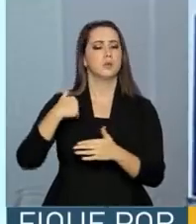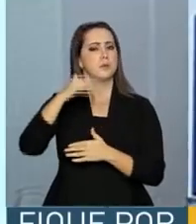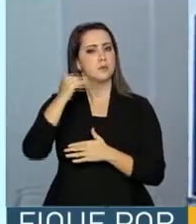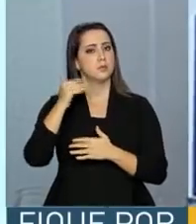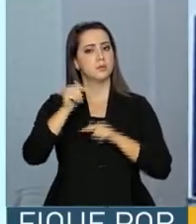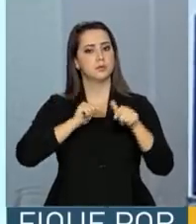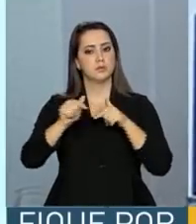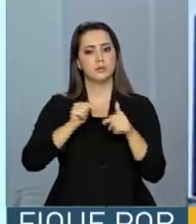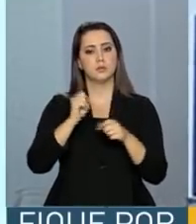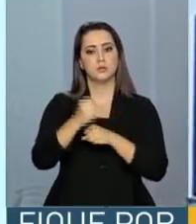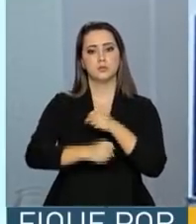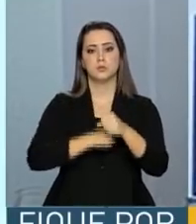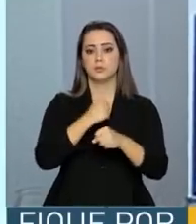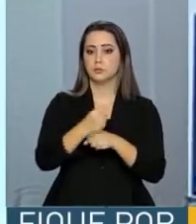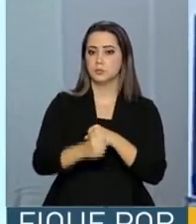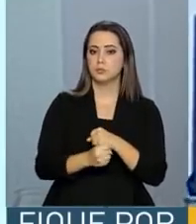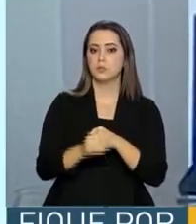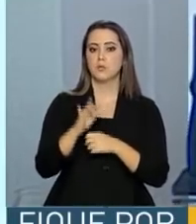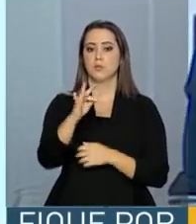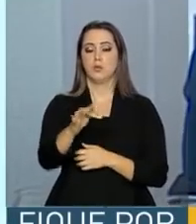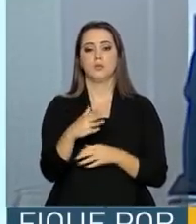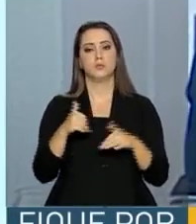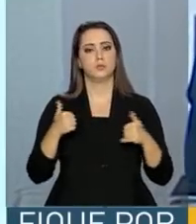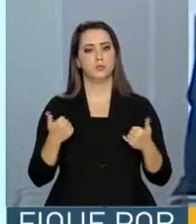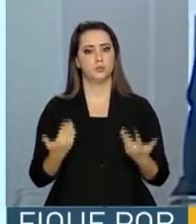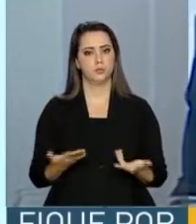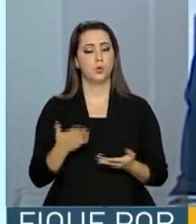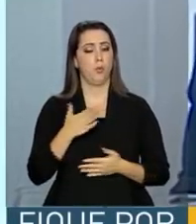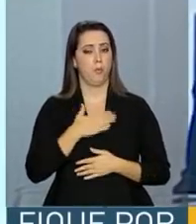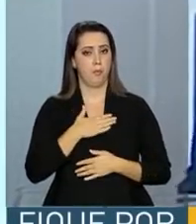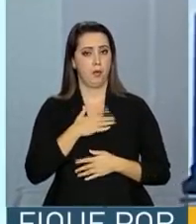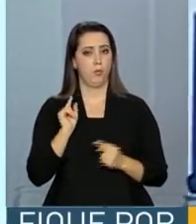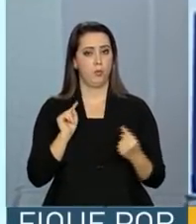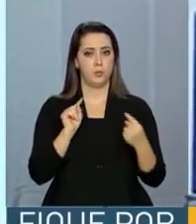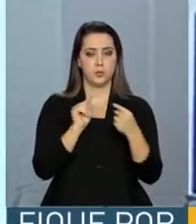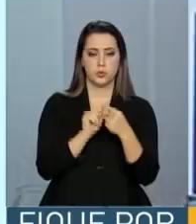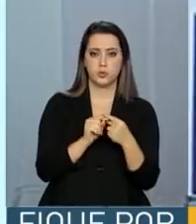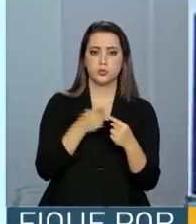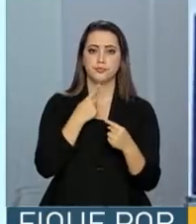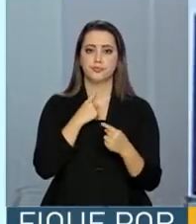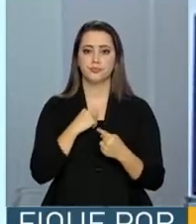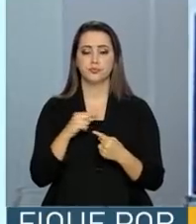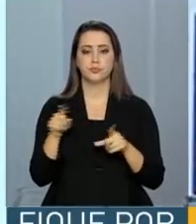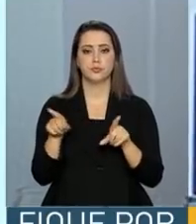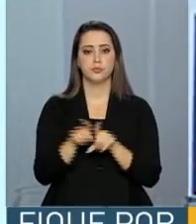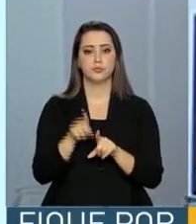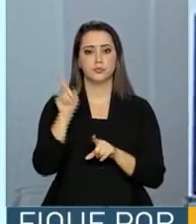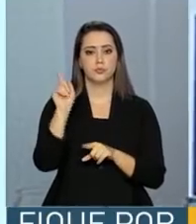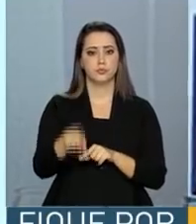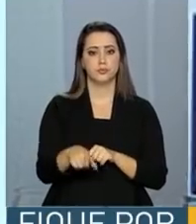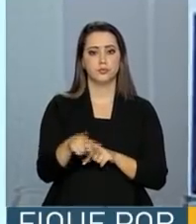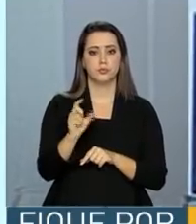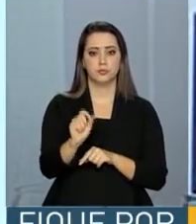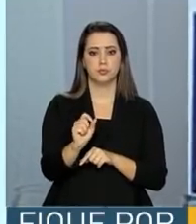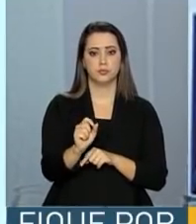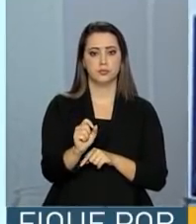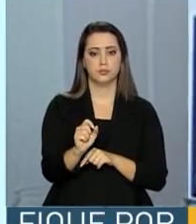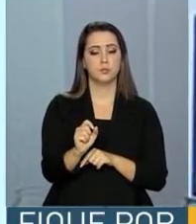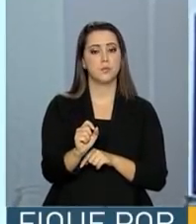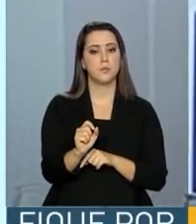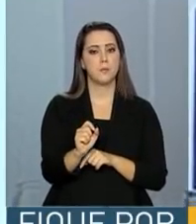neste ano é que virá de modo que o meu objetivo meu desejo meu desiderato é aqui na